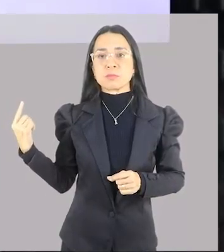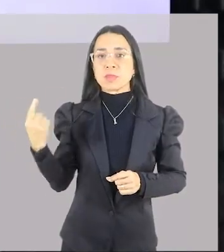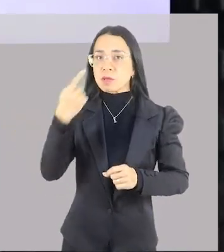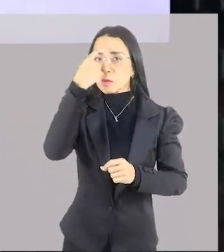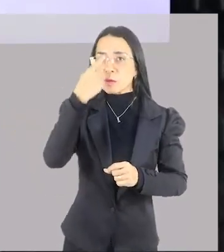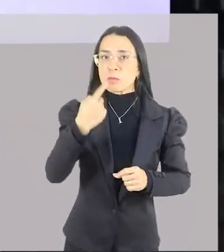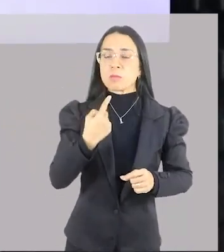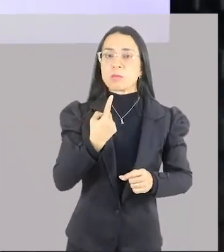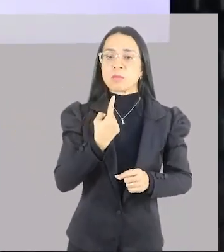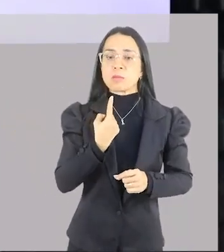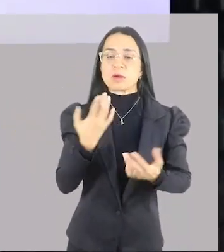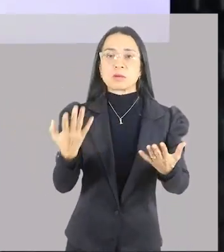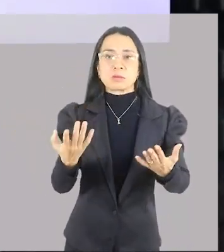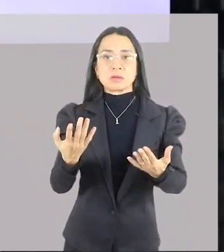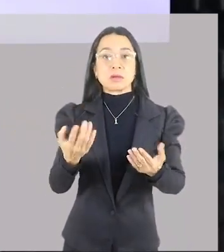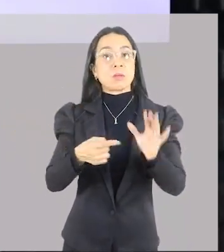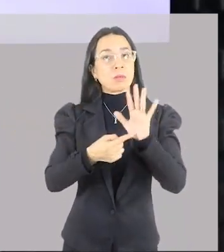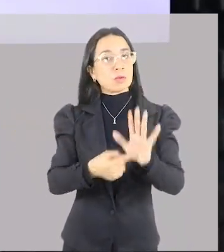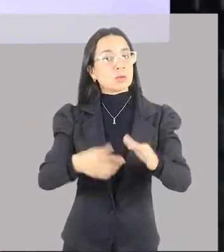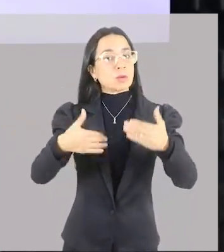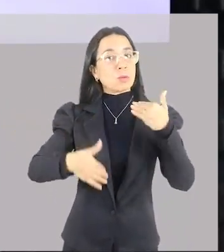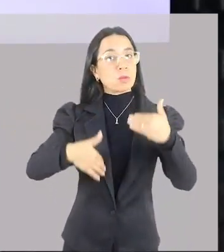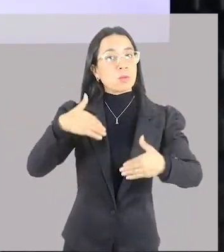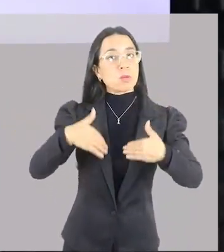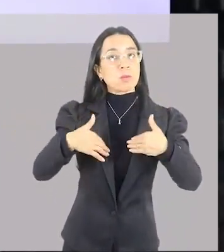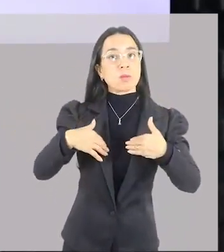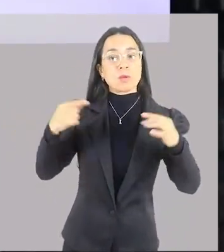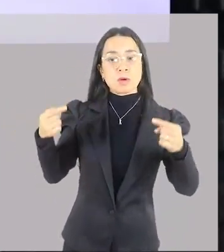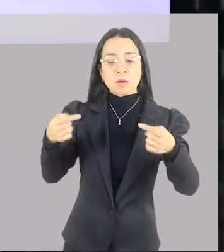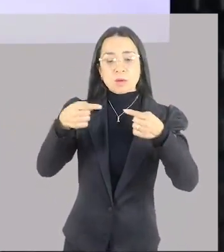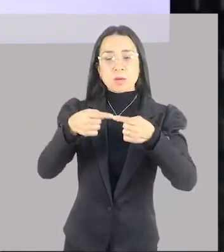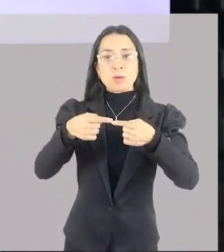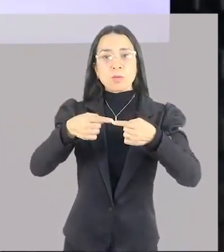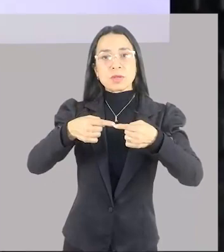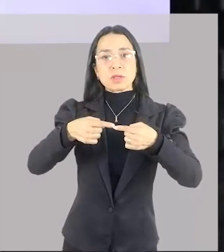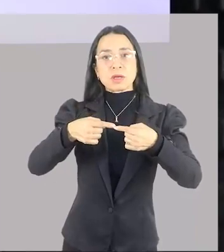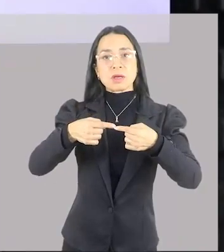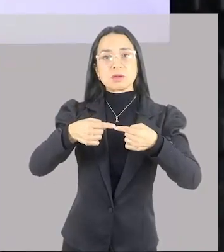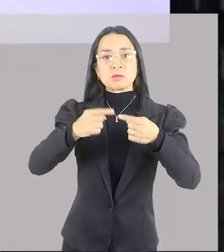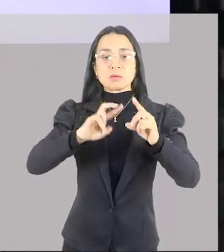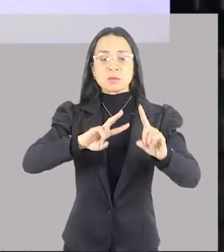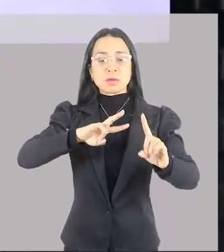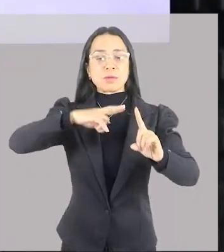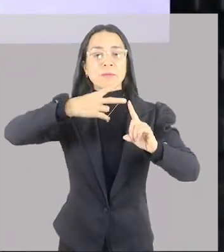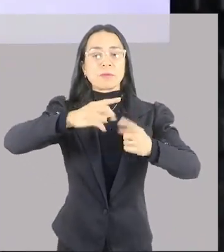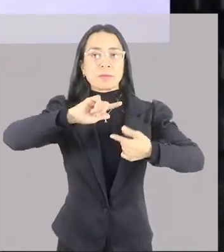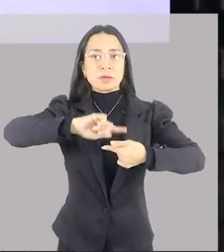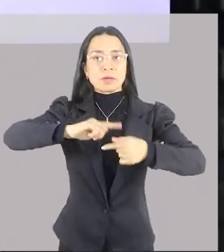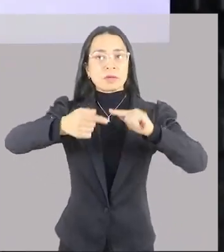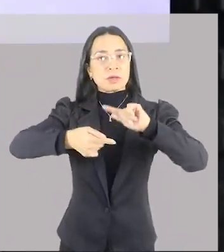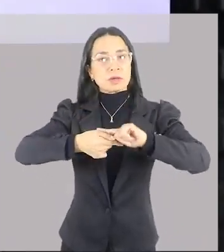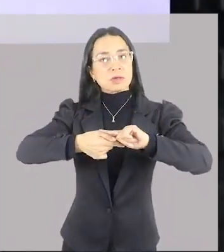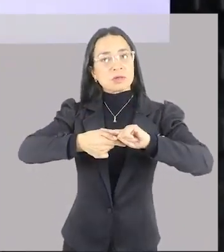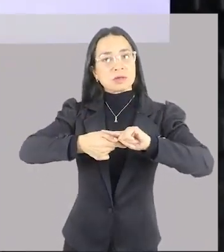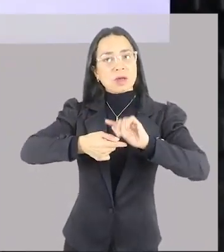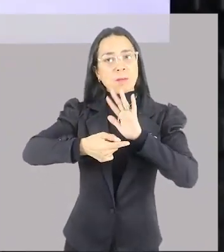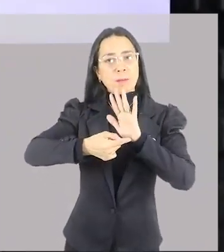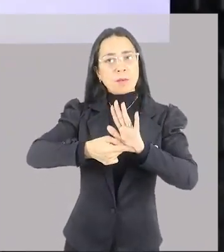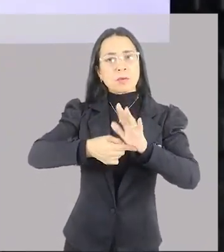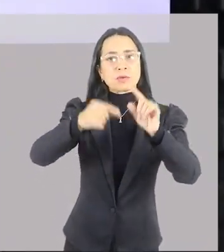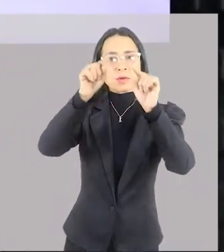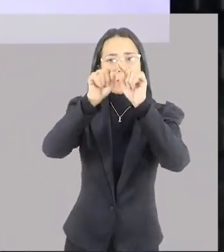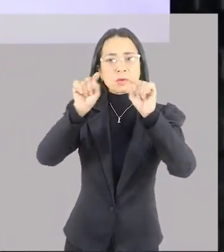associado dentro de perspectivas geométricas, sugerem triângulos, certo? Sugerem formas geométricas